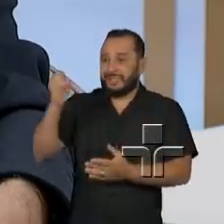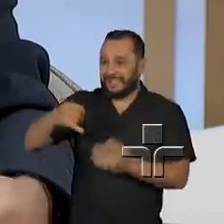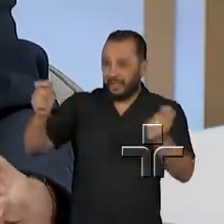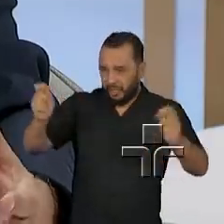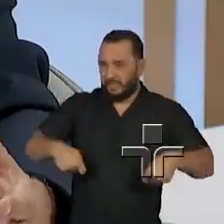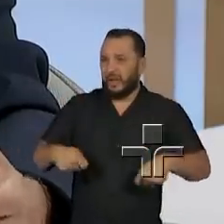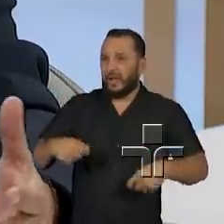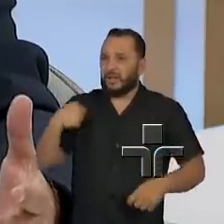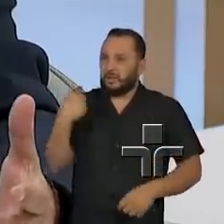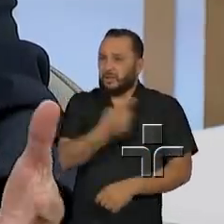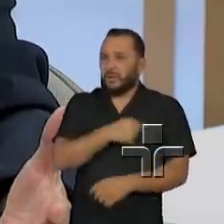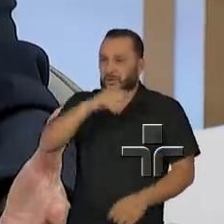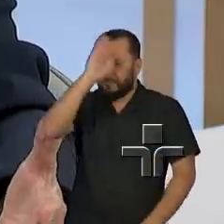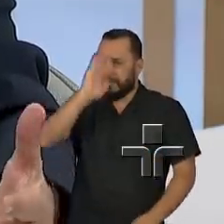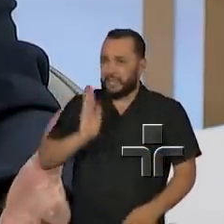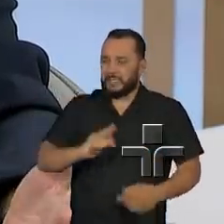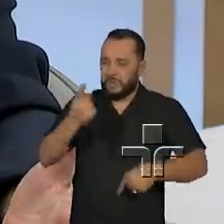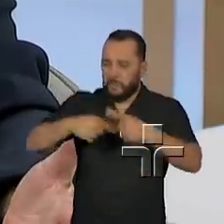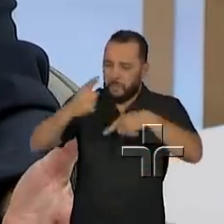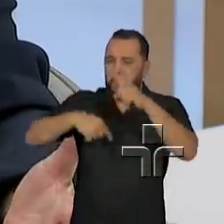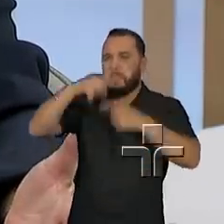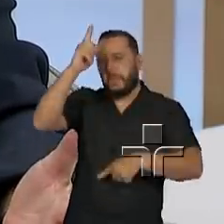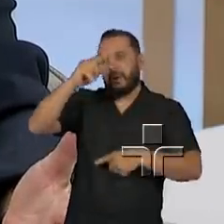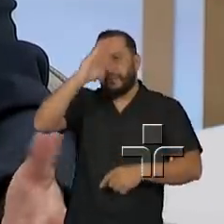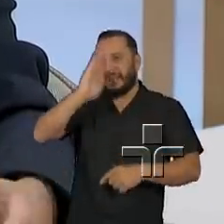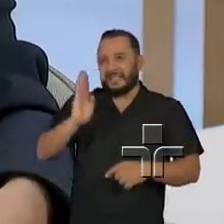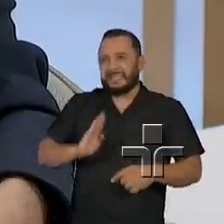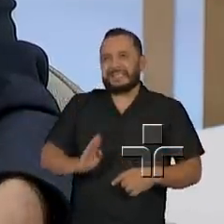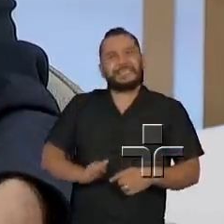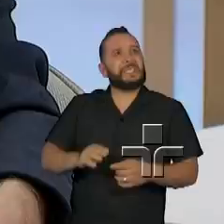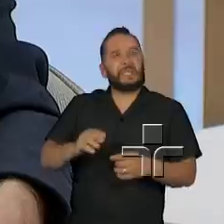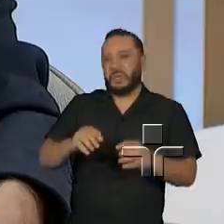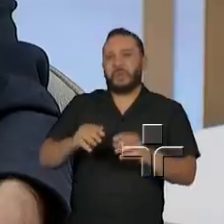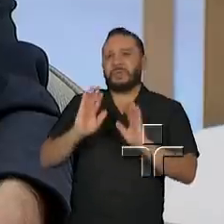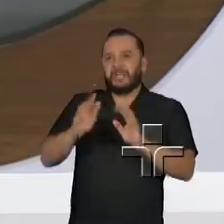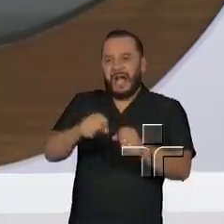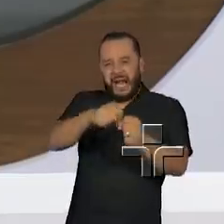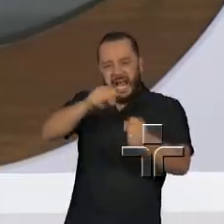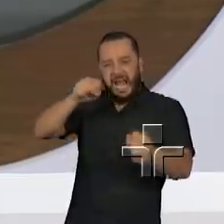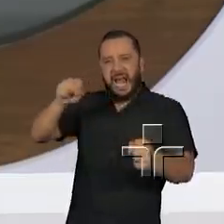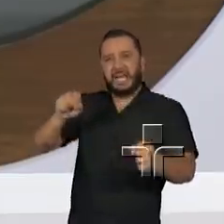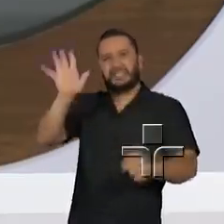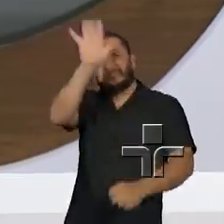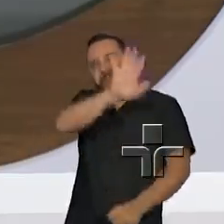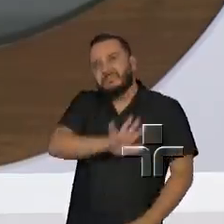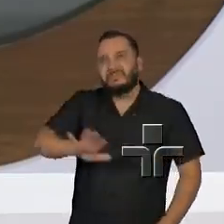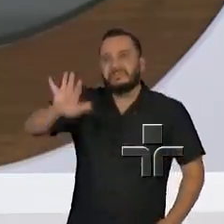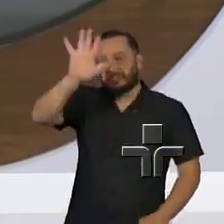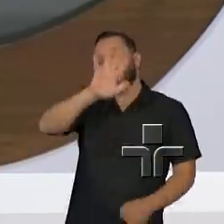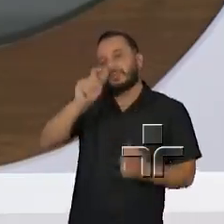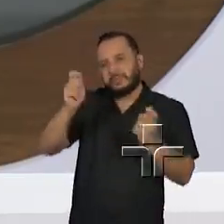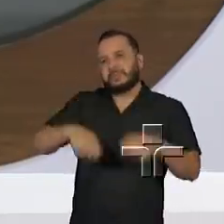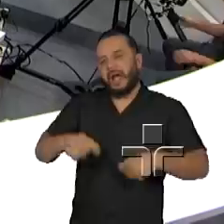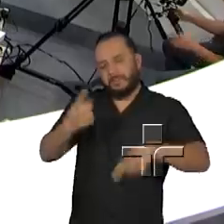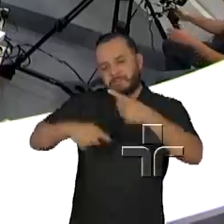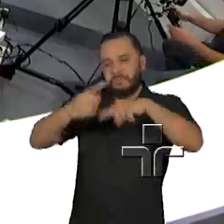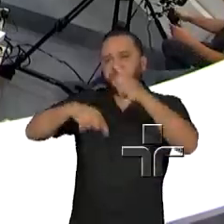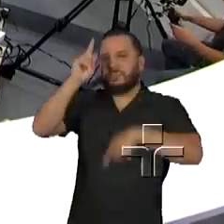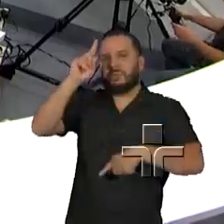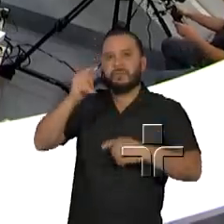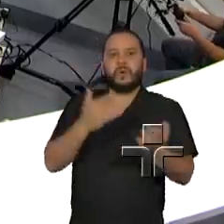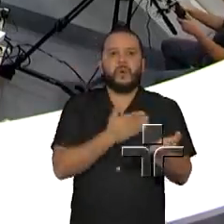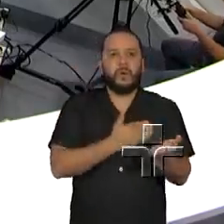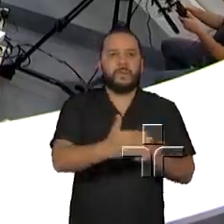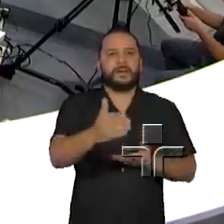capazes de fazer um grande país. O Brasil é muito grande, não tem por que não ser um grande país. Vamos então abrir a roda, vamos começar com o Daniel.